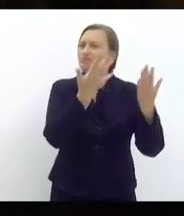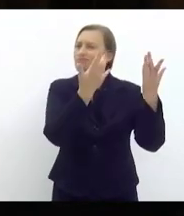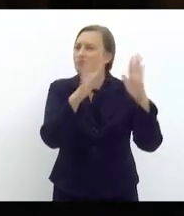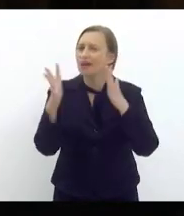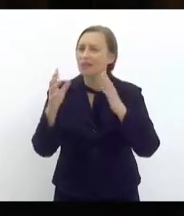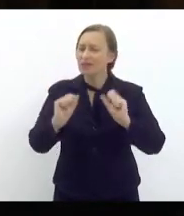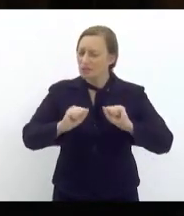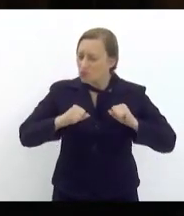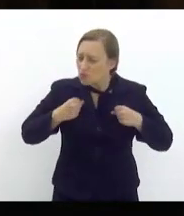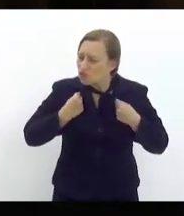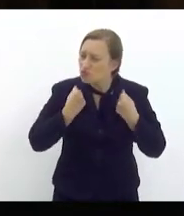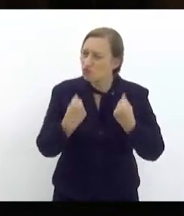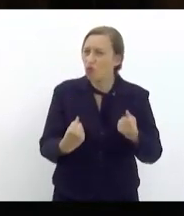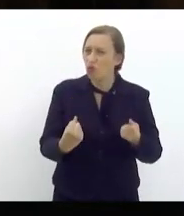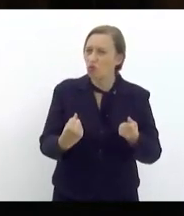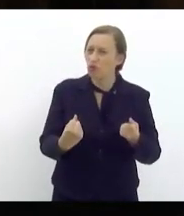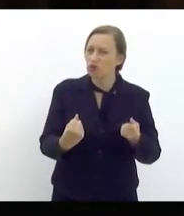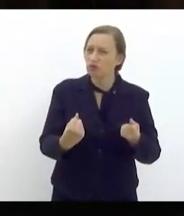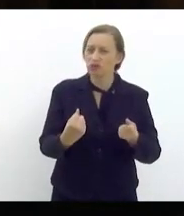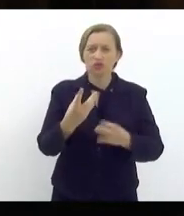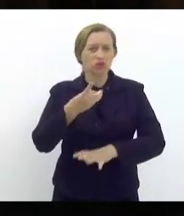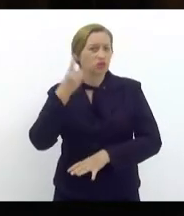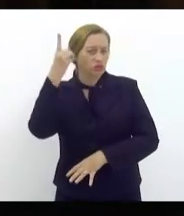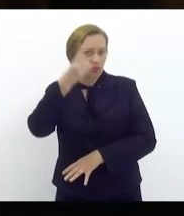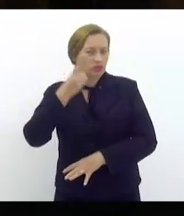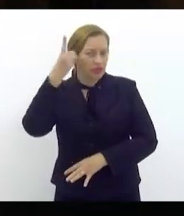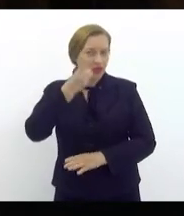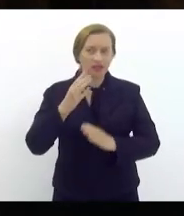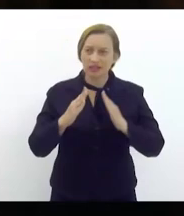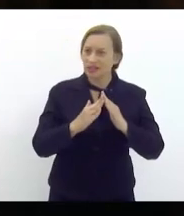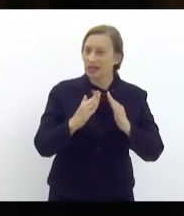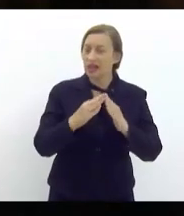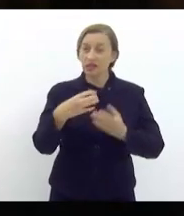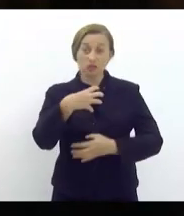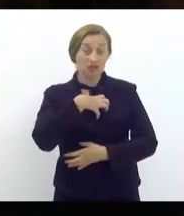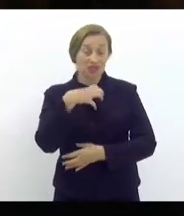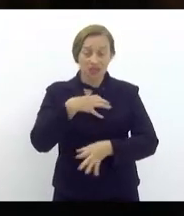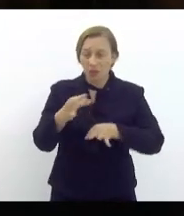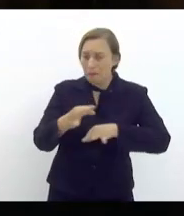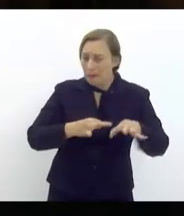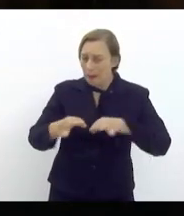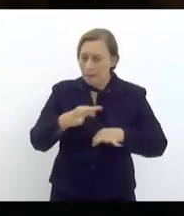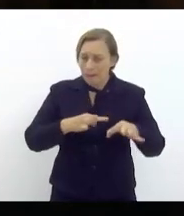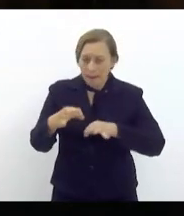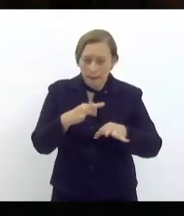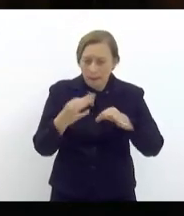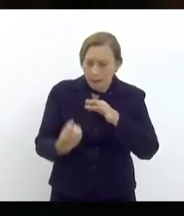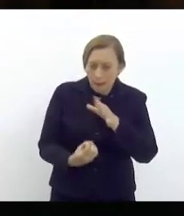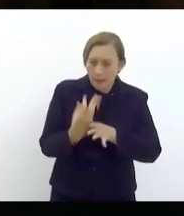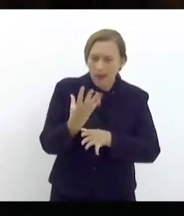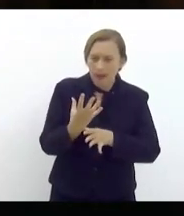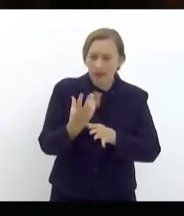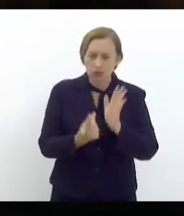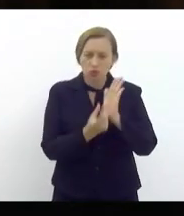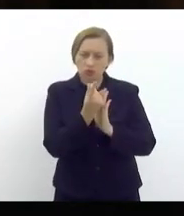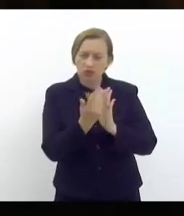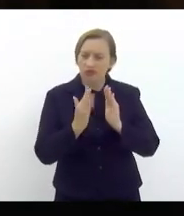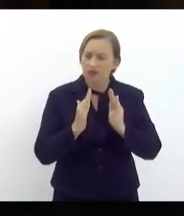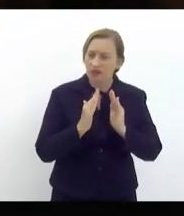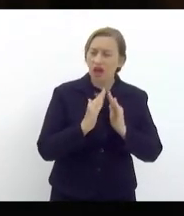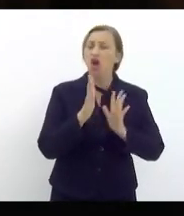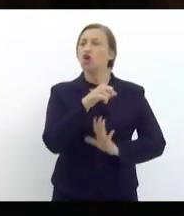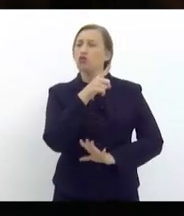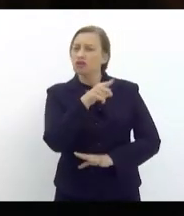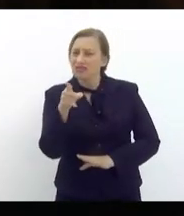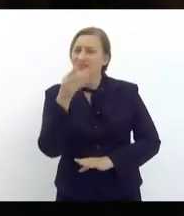esforço das e dos parlamentares dessa Casa no sentido da elaboração da Lei de Diretrizes Legislamentárias. Todos